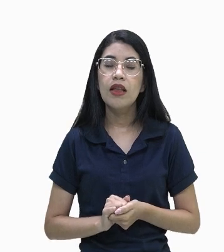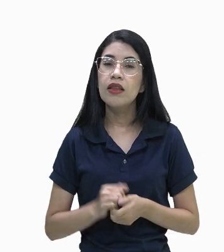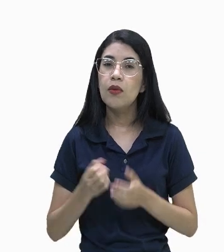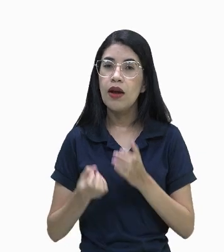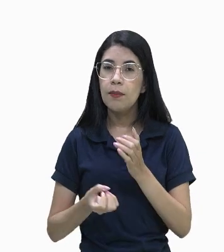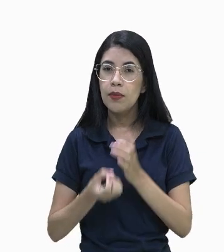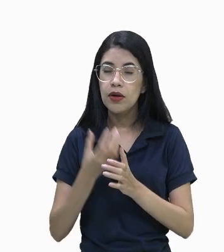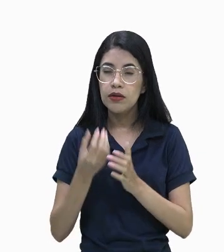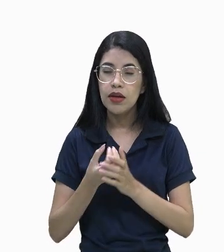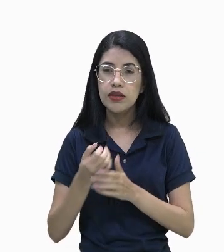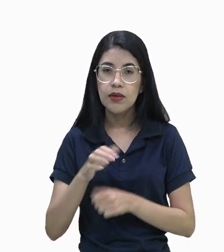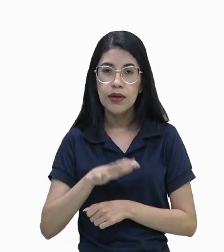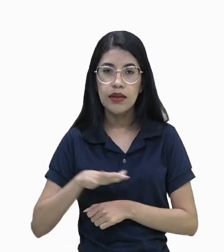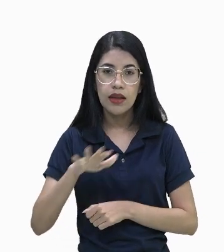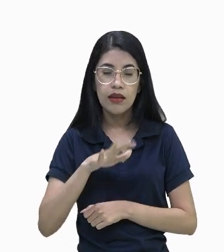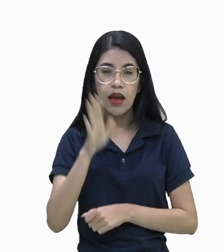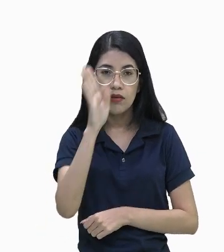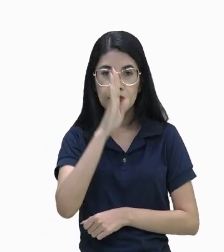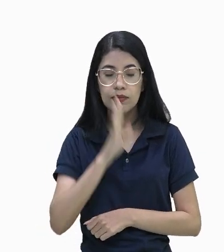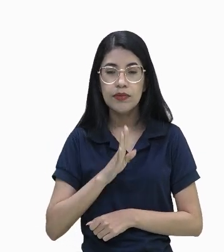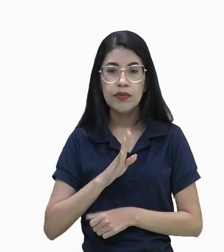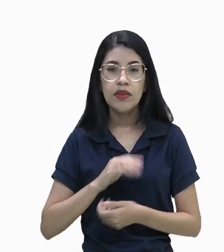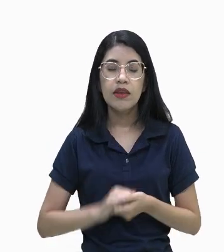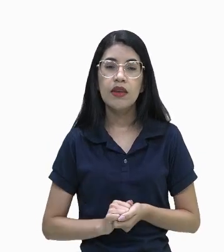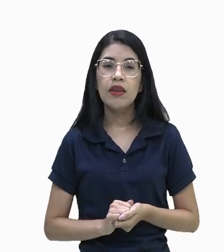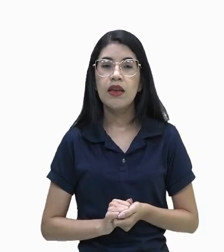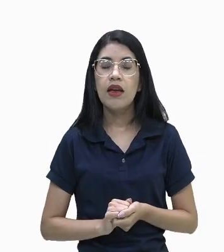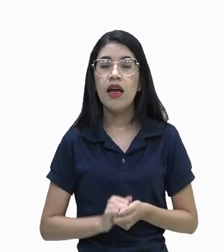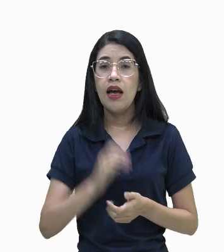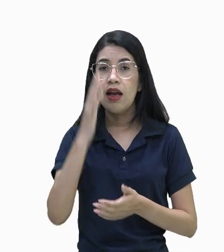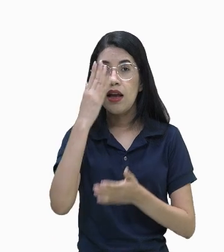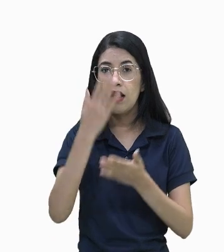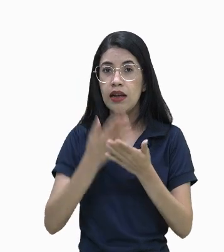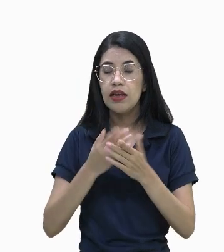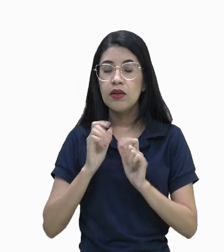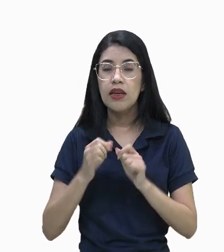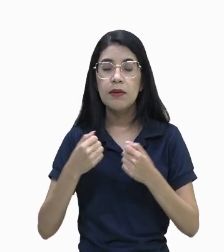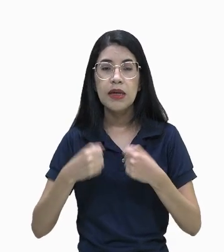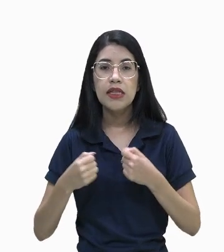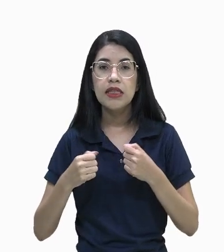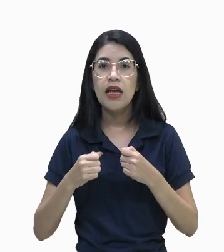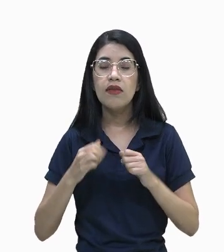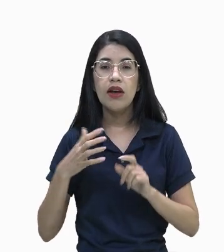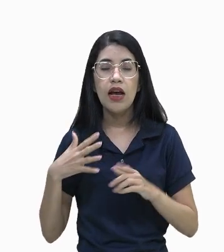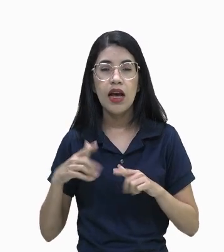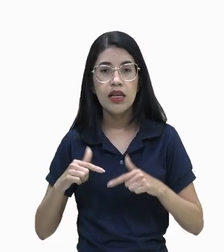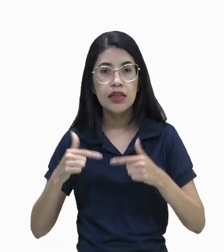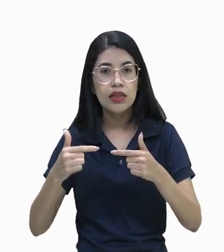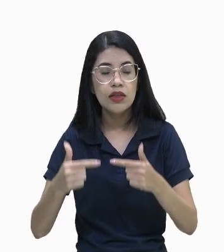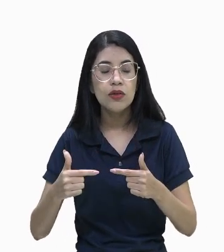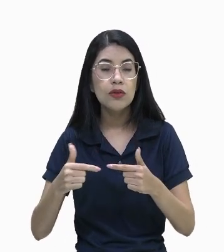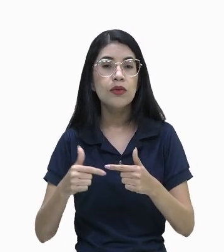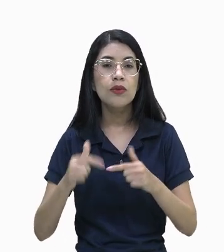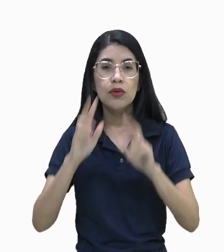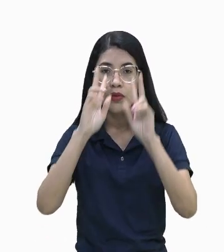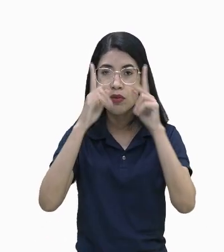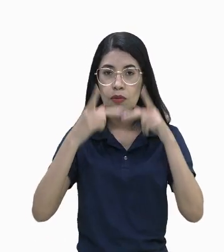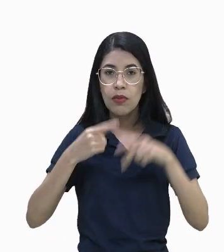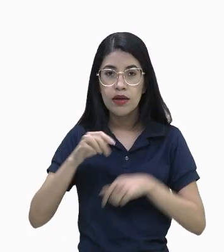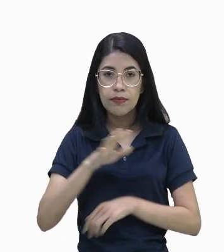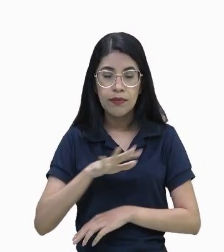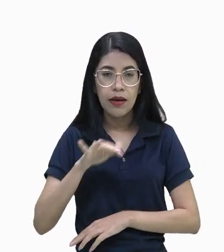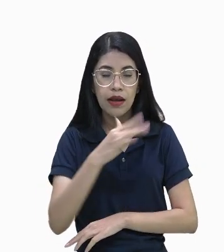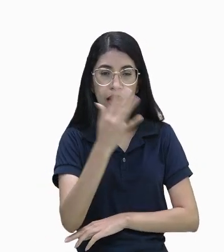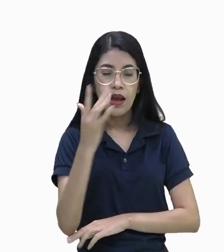território brasileiro, vigorou a crença de que seriam necessárias as intervenções humanas sobre o meio ambiente,